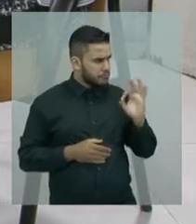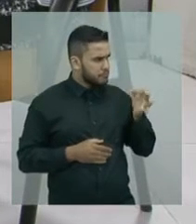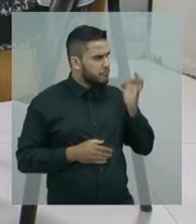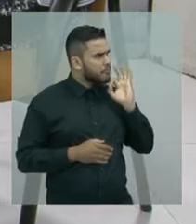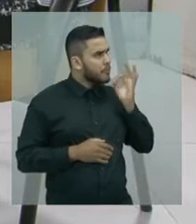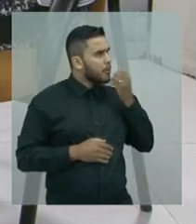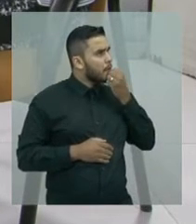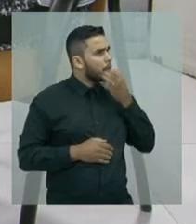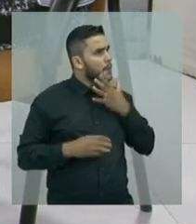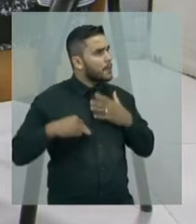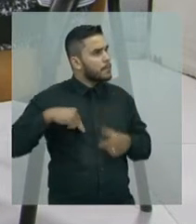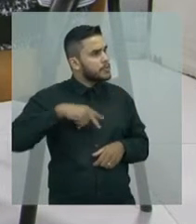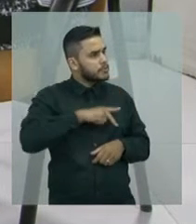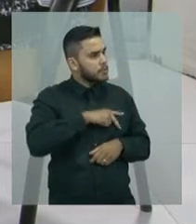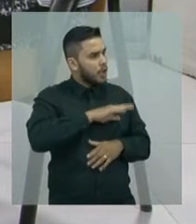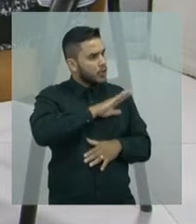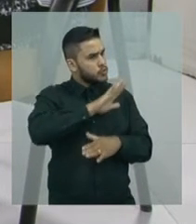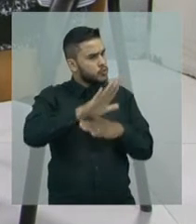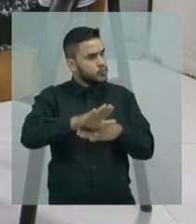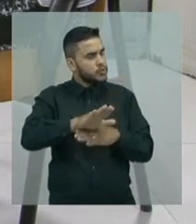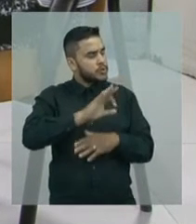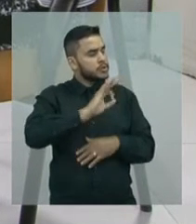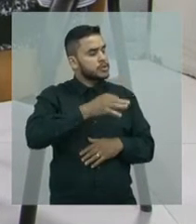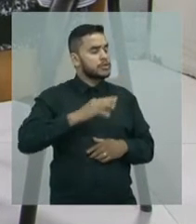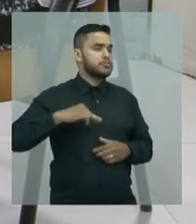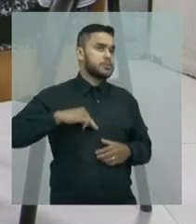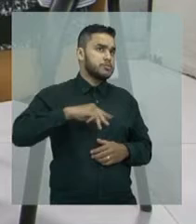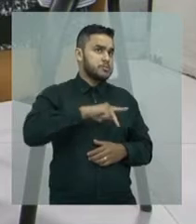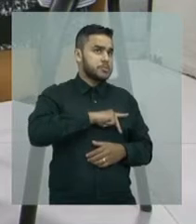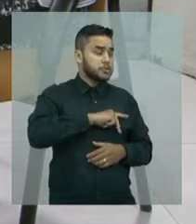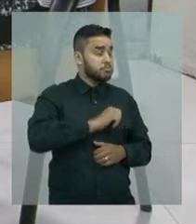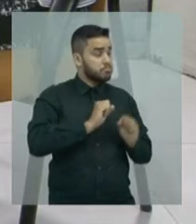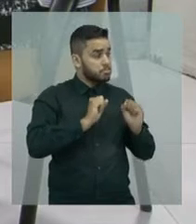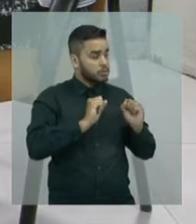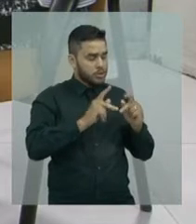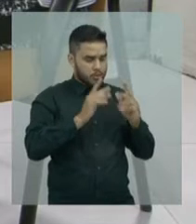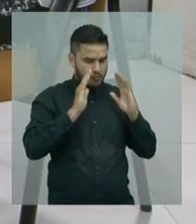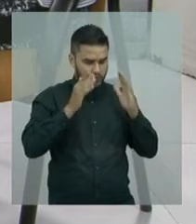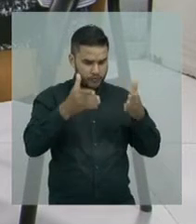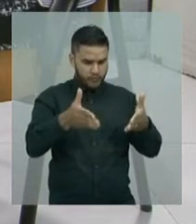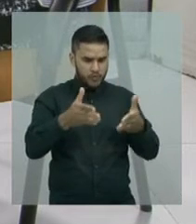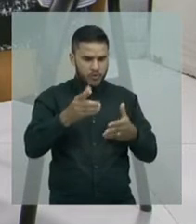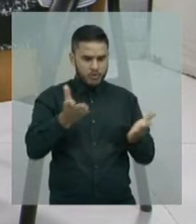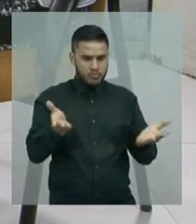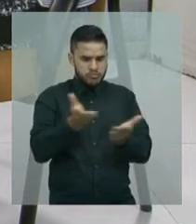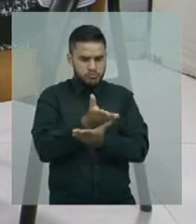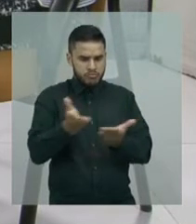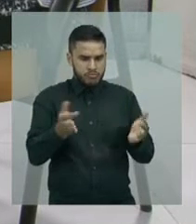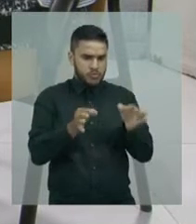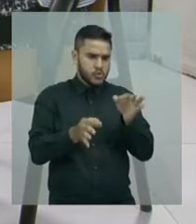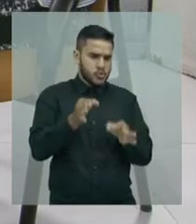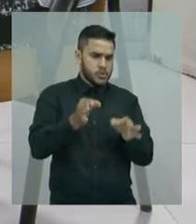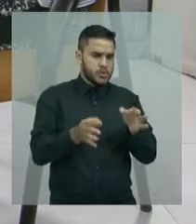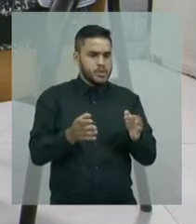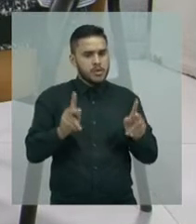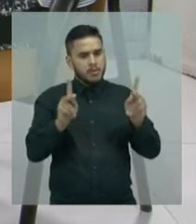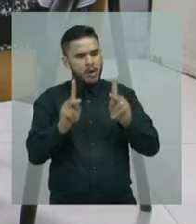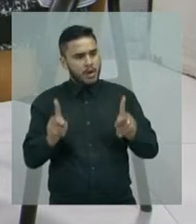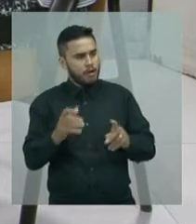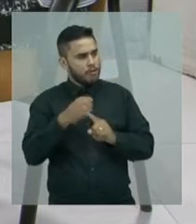Público. E fora essa ação do Ministério Público nessa área, a senhora conhece, sabe de